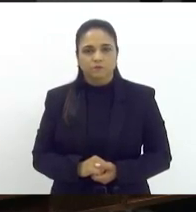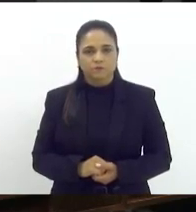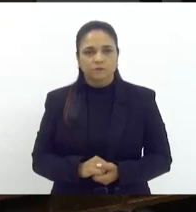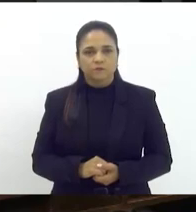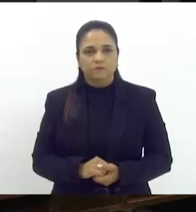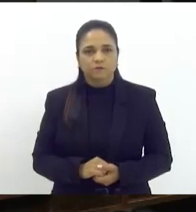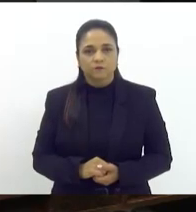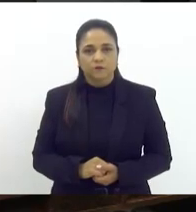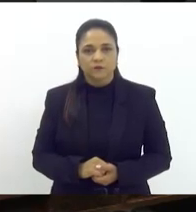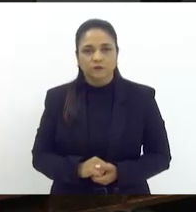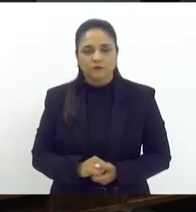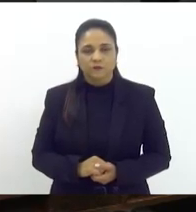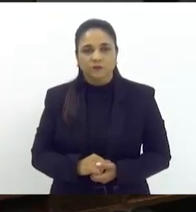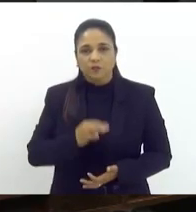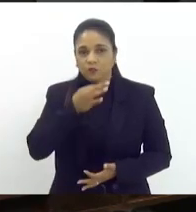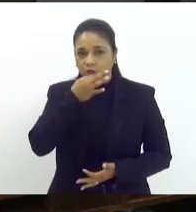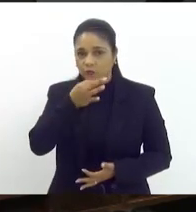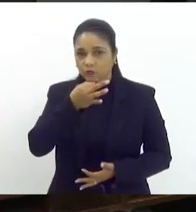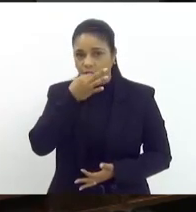som